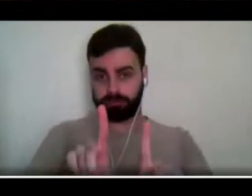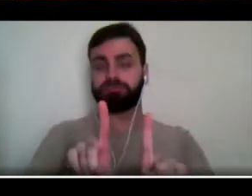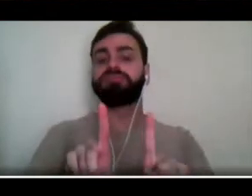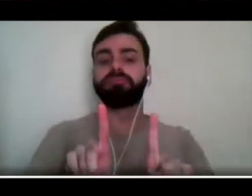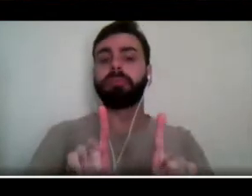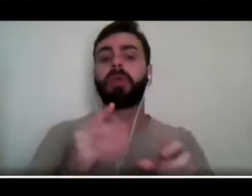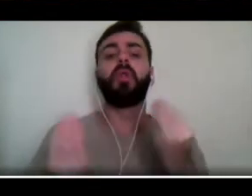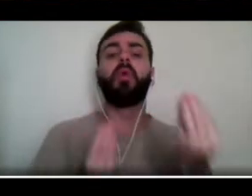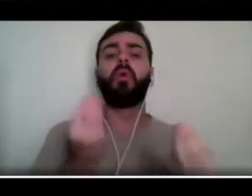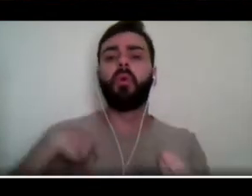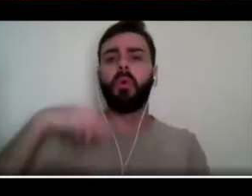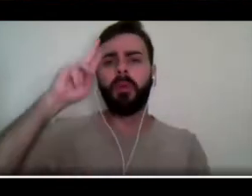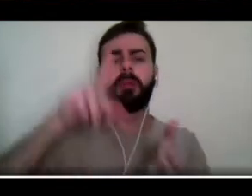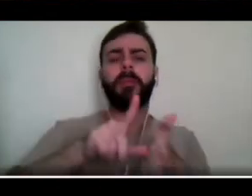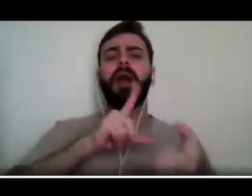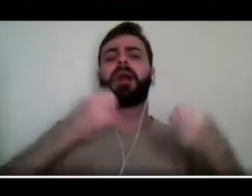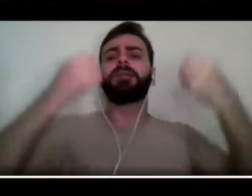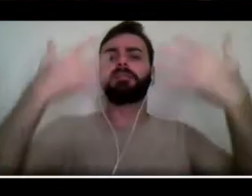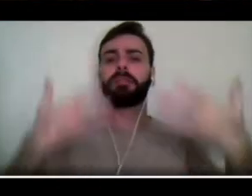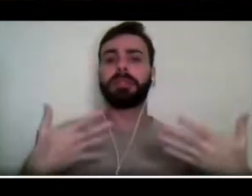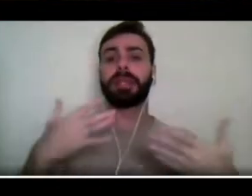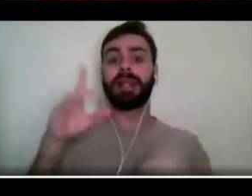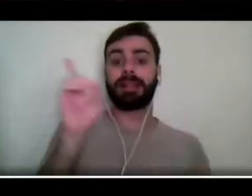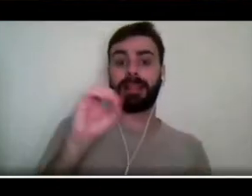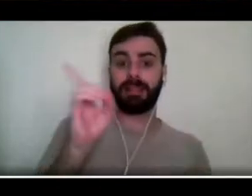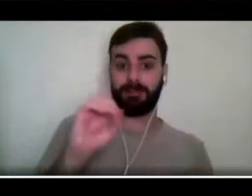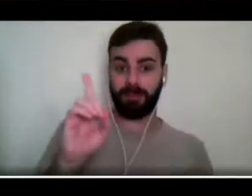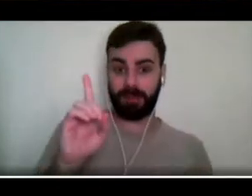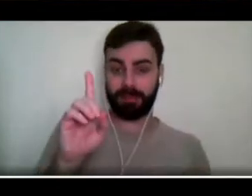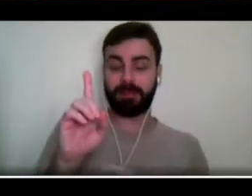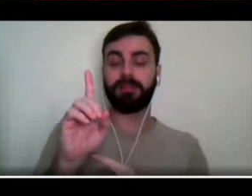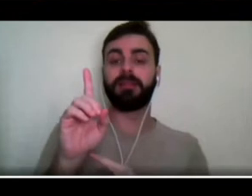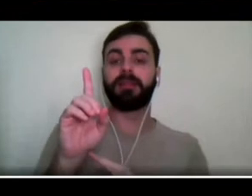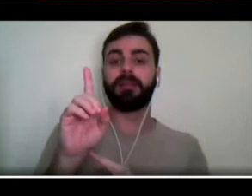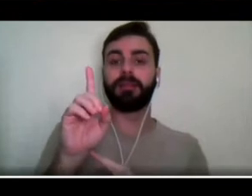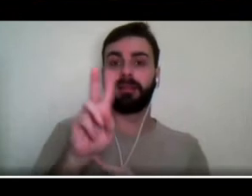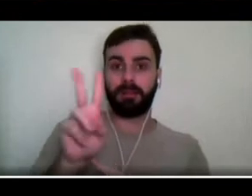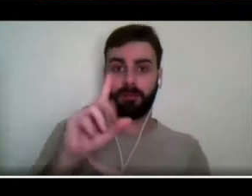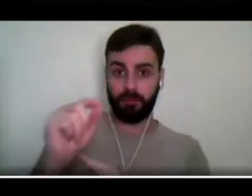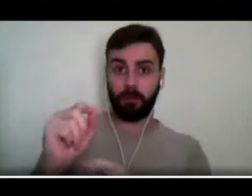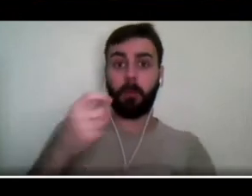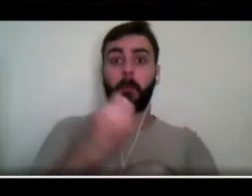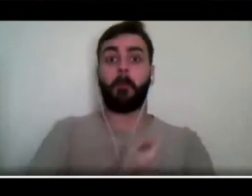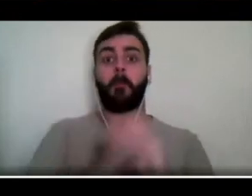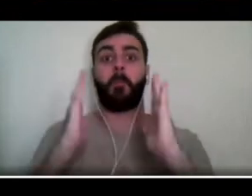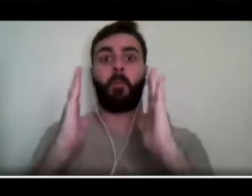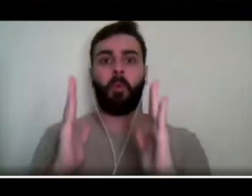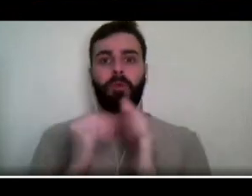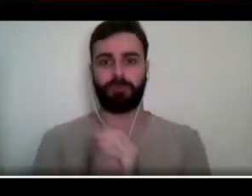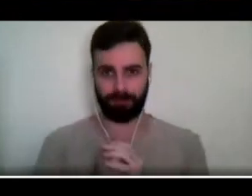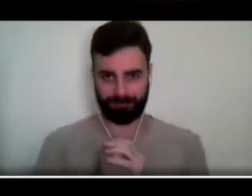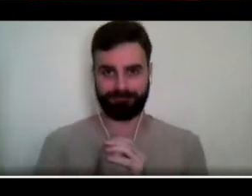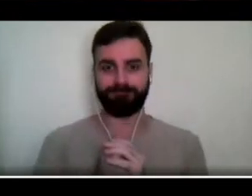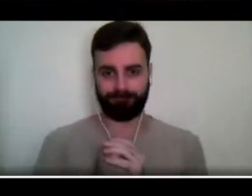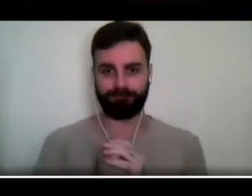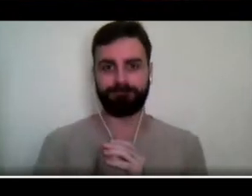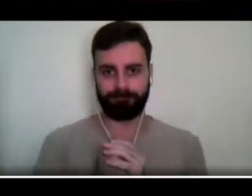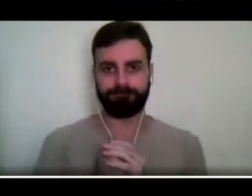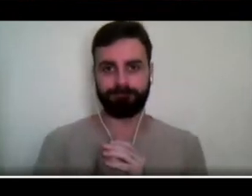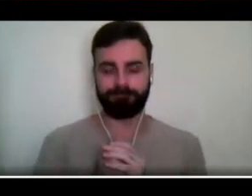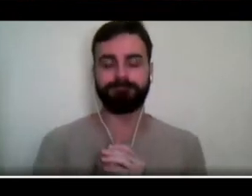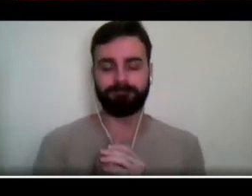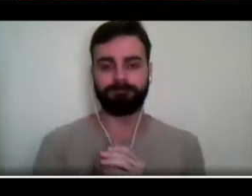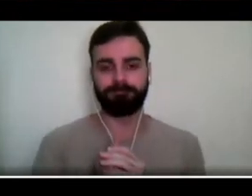do módulo da velocidade. Certo? E o módulo